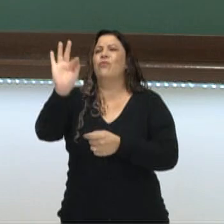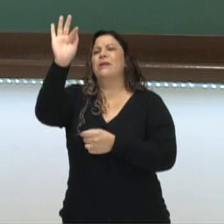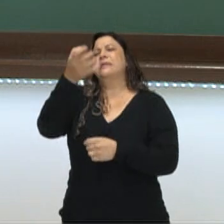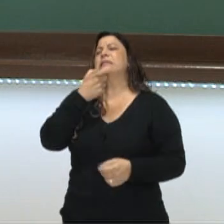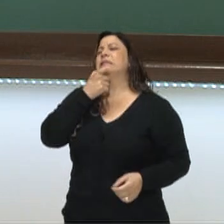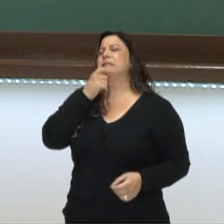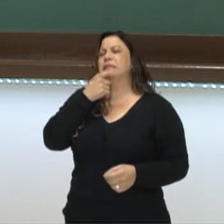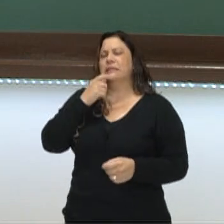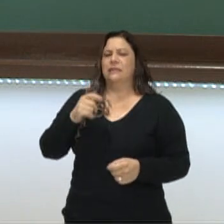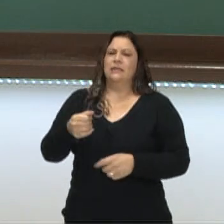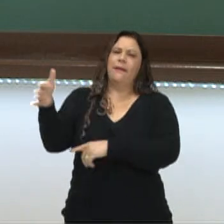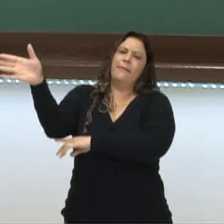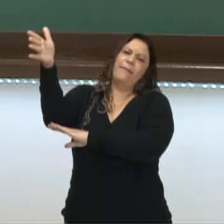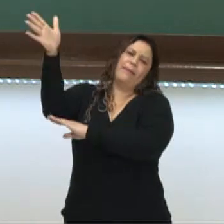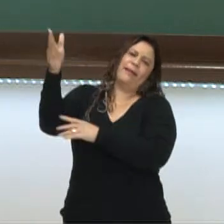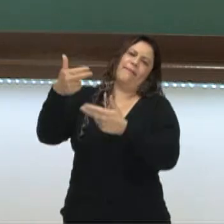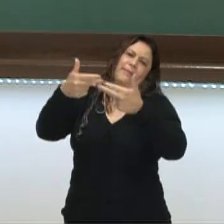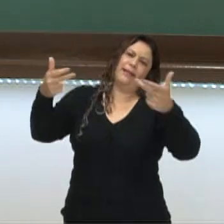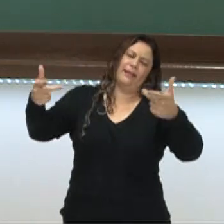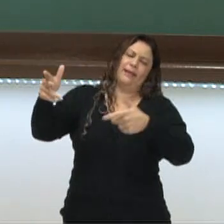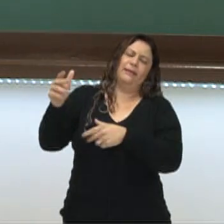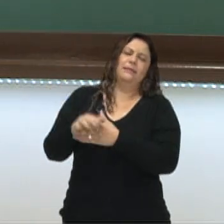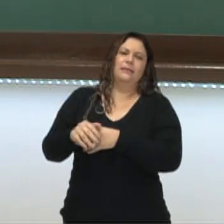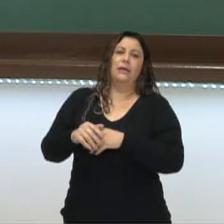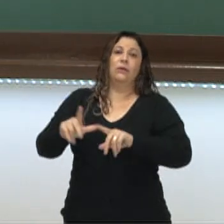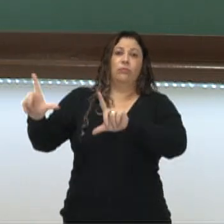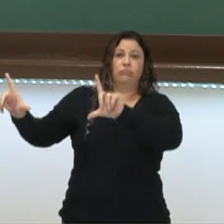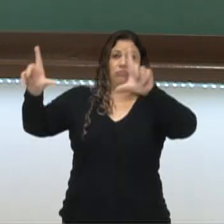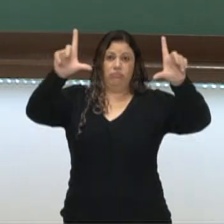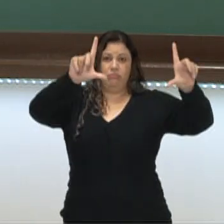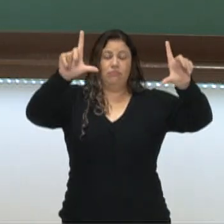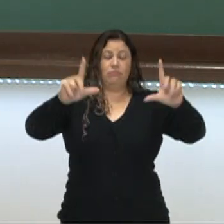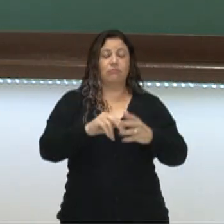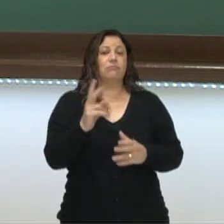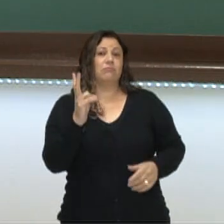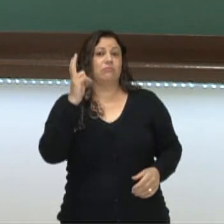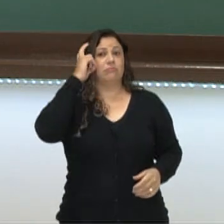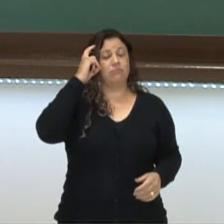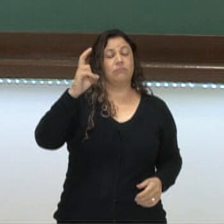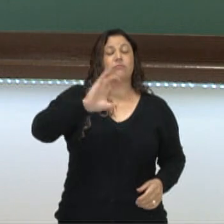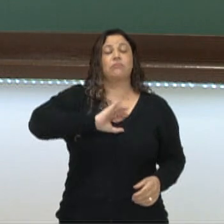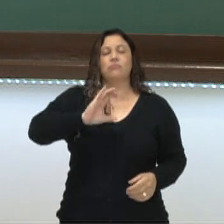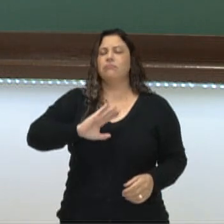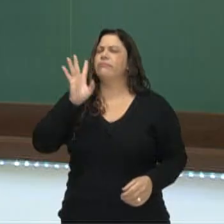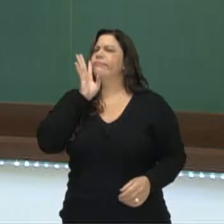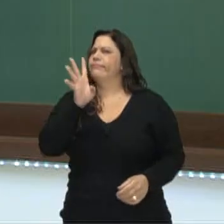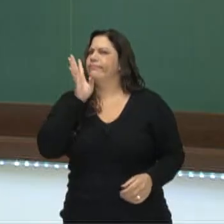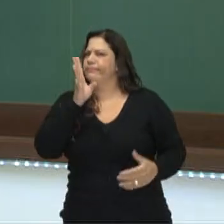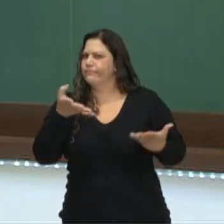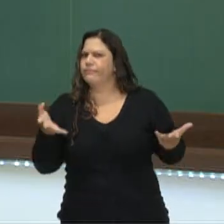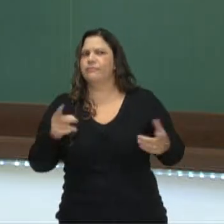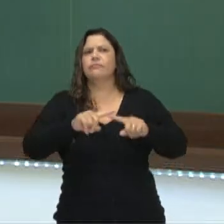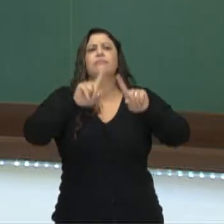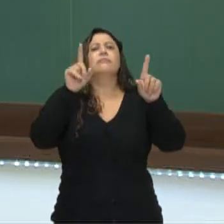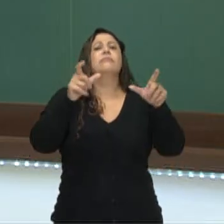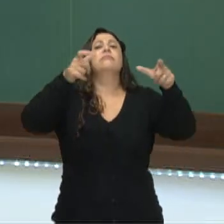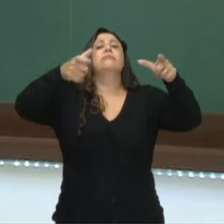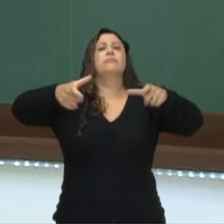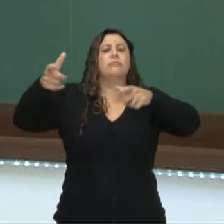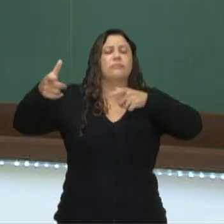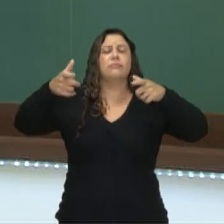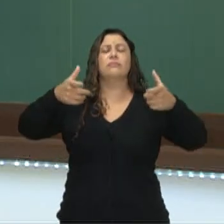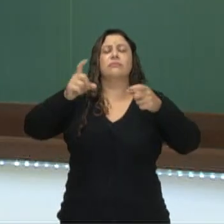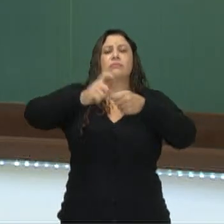em relação à cultura canadense. É muito legal, tá? Vamos ver aqui. Qual a parte do Canadá